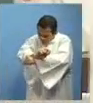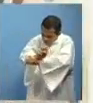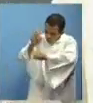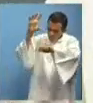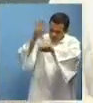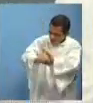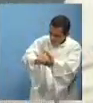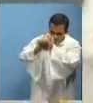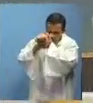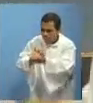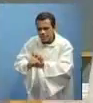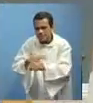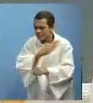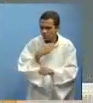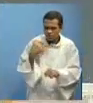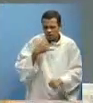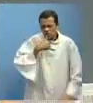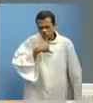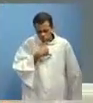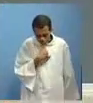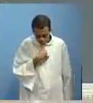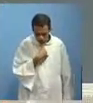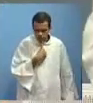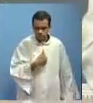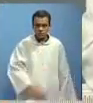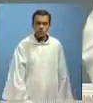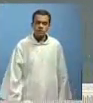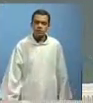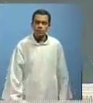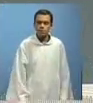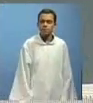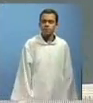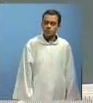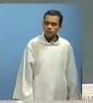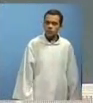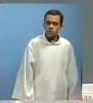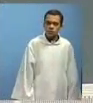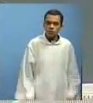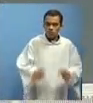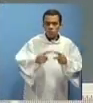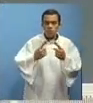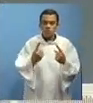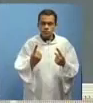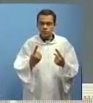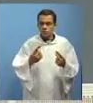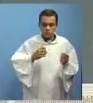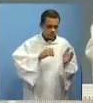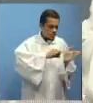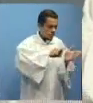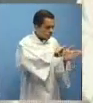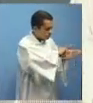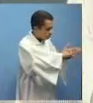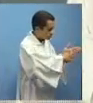o lugar da morte o lugar da tristeza hora qual é a imagem imagina hoje se você